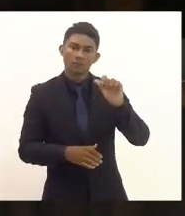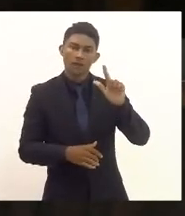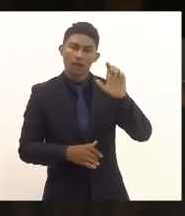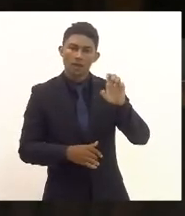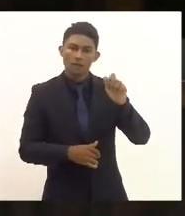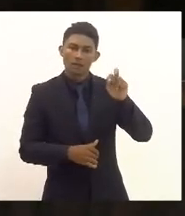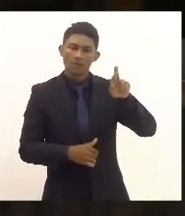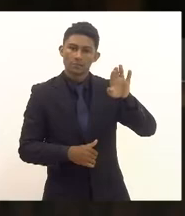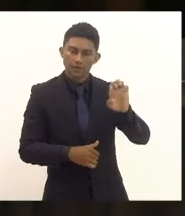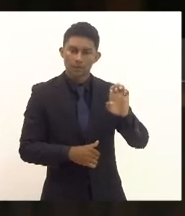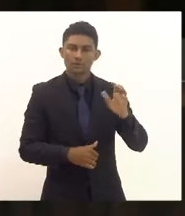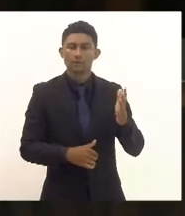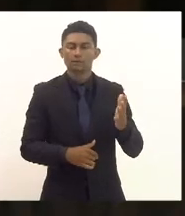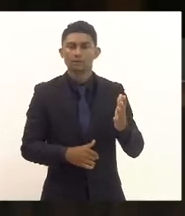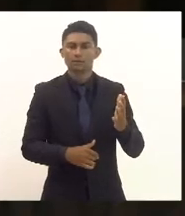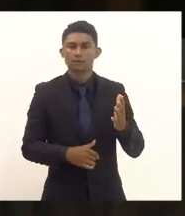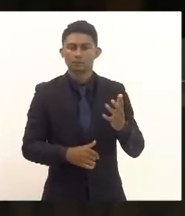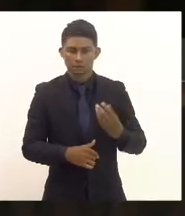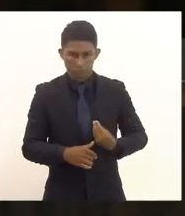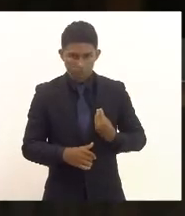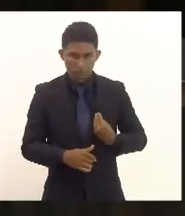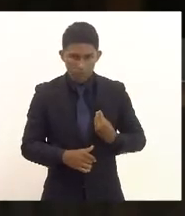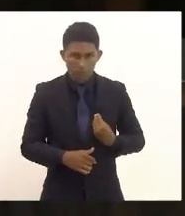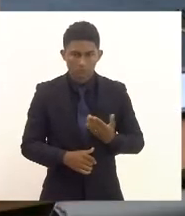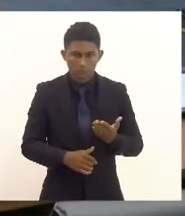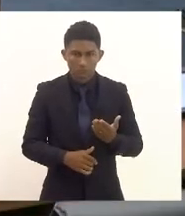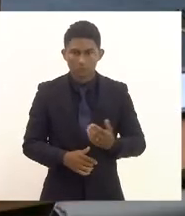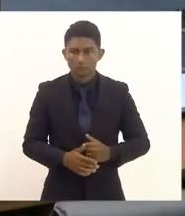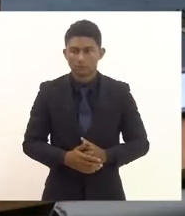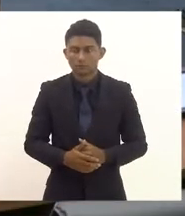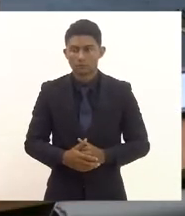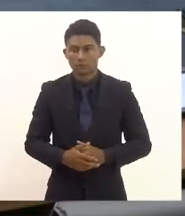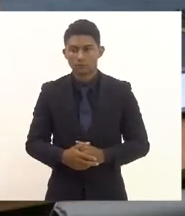Freitas Deputado Alexandre Freitas